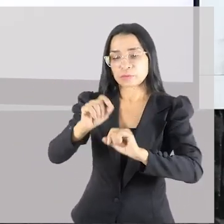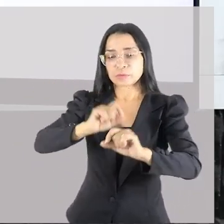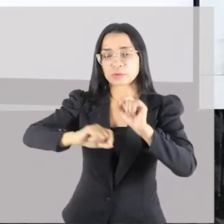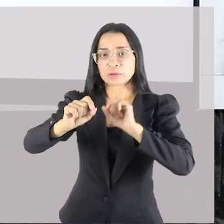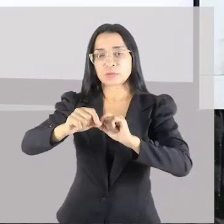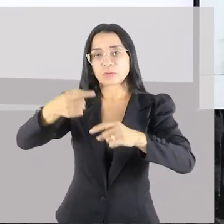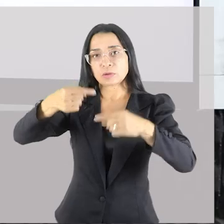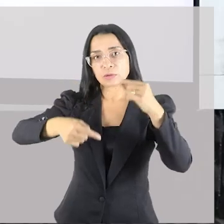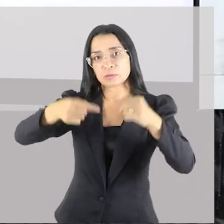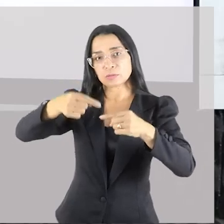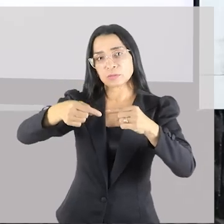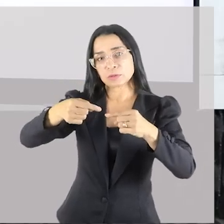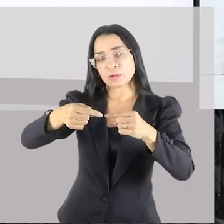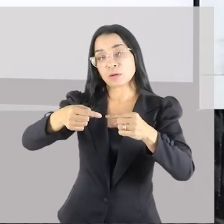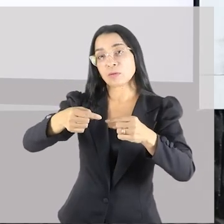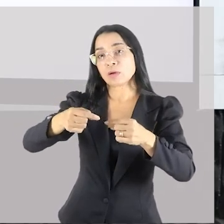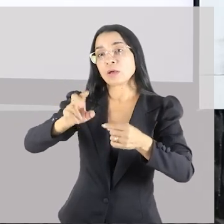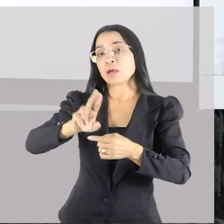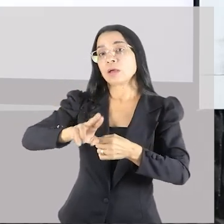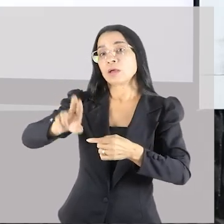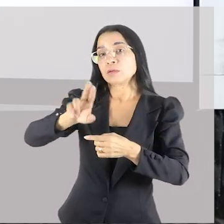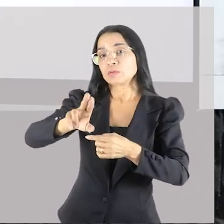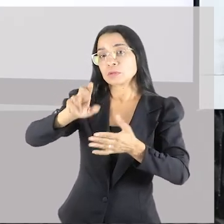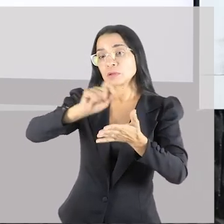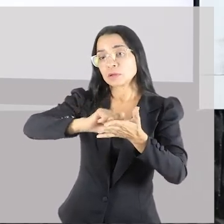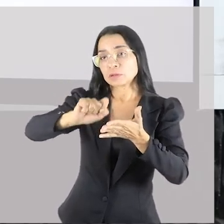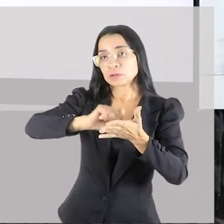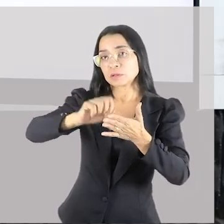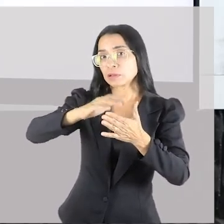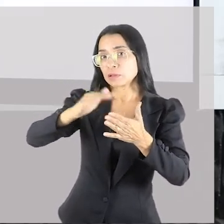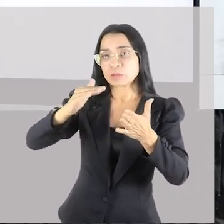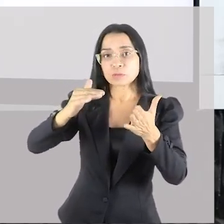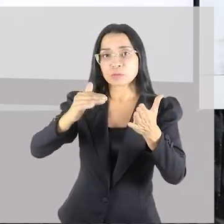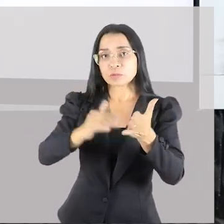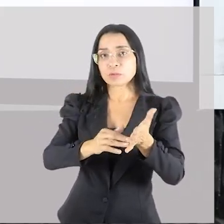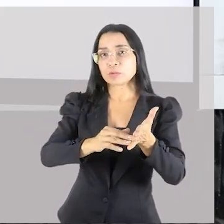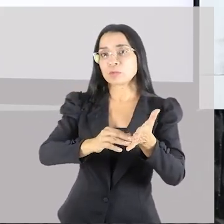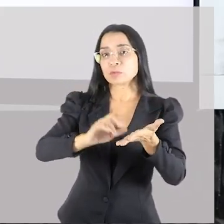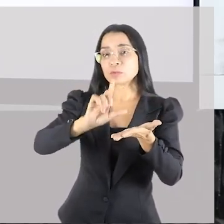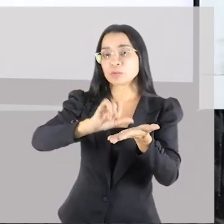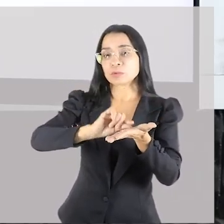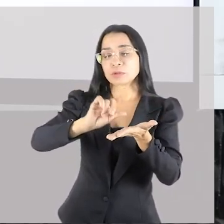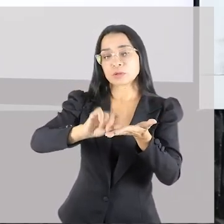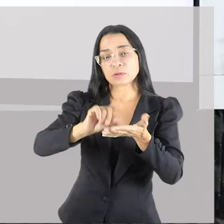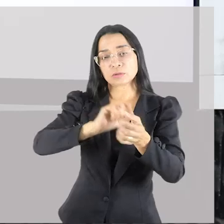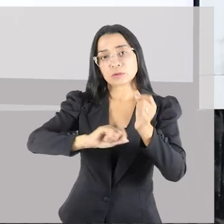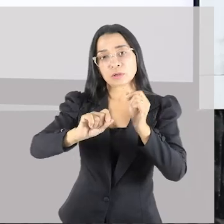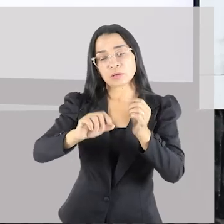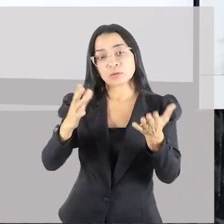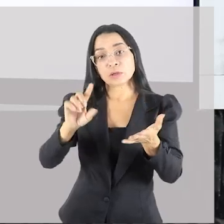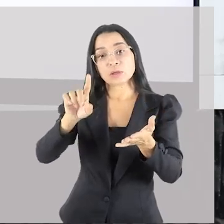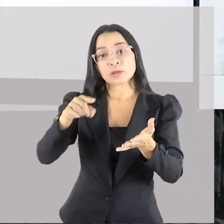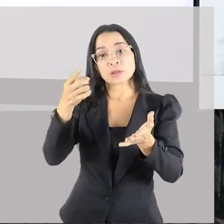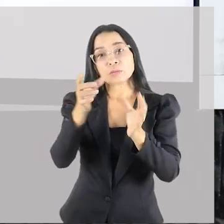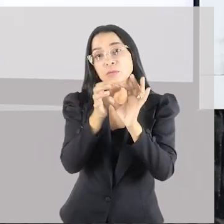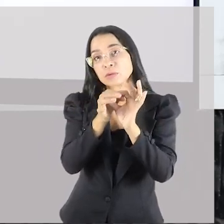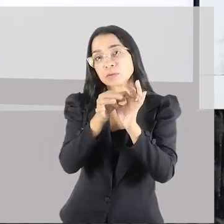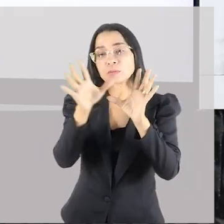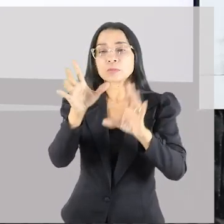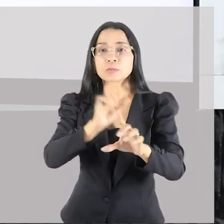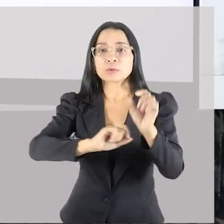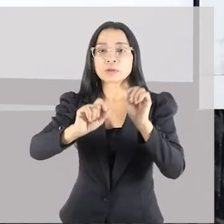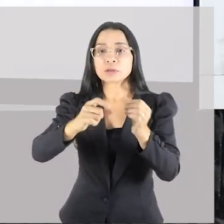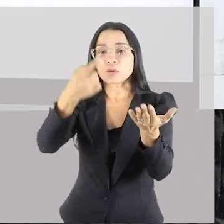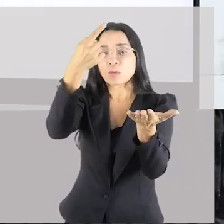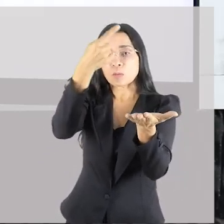vai colocar todos os artigos. E, por fim, ela é então promulgada. É um comum acordo a todos esses atores. Mas ela foi outorgada porque Dom